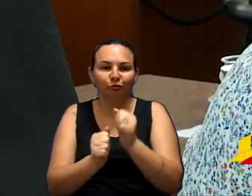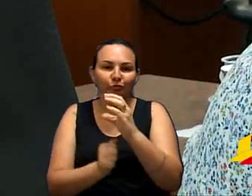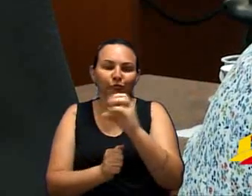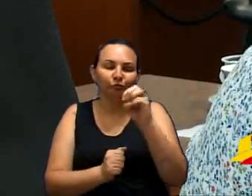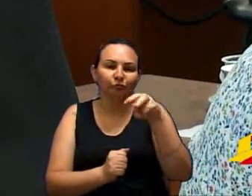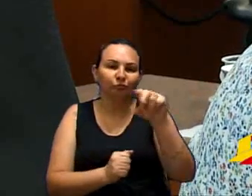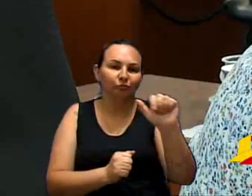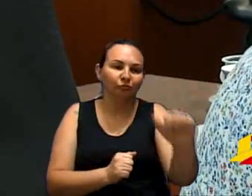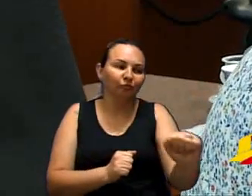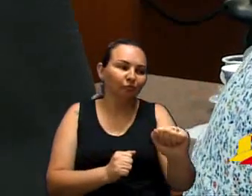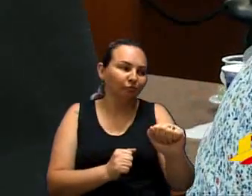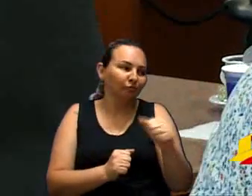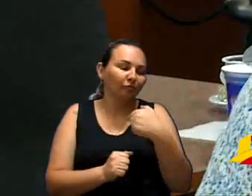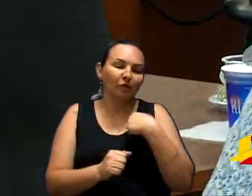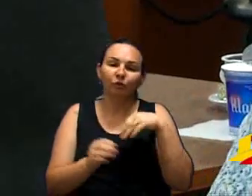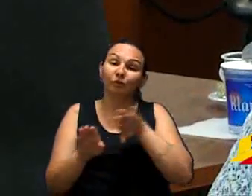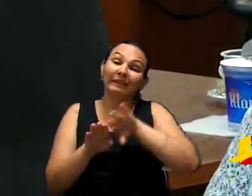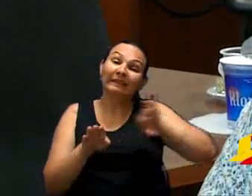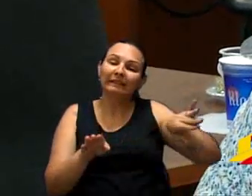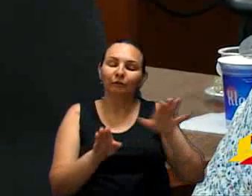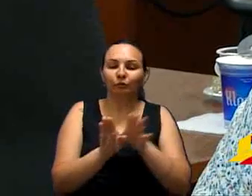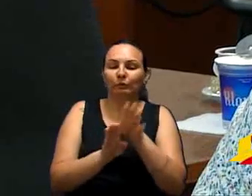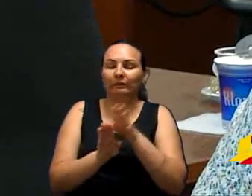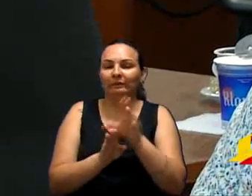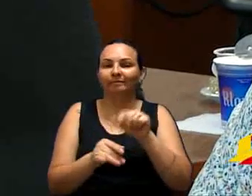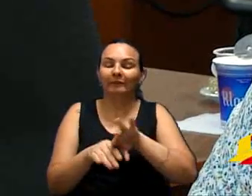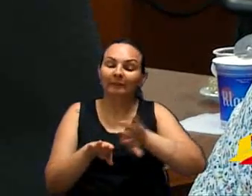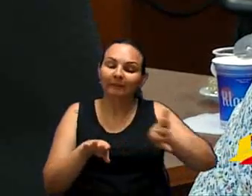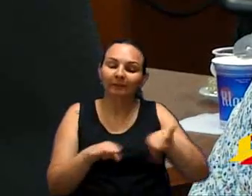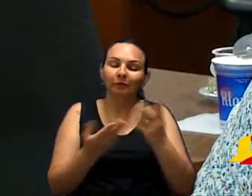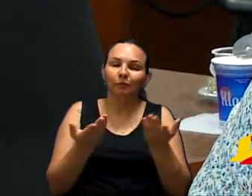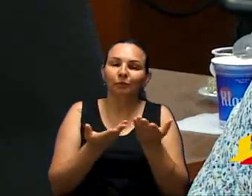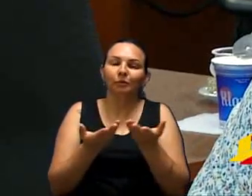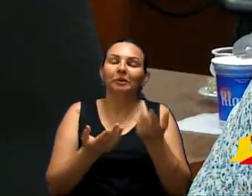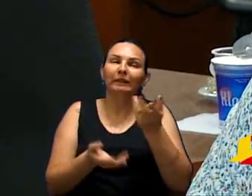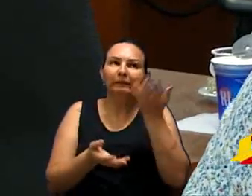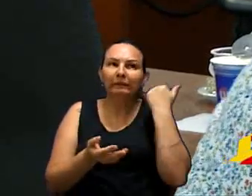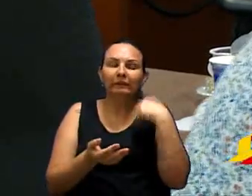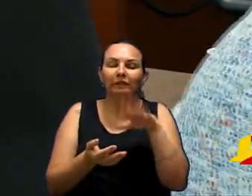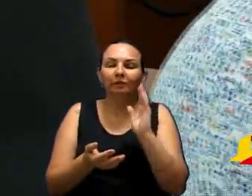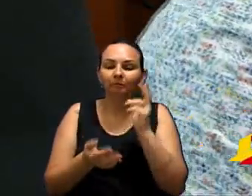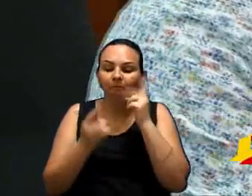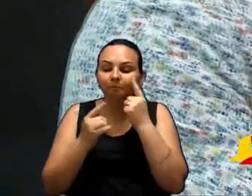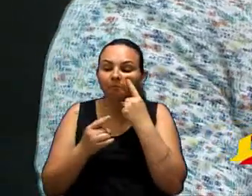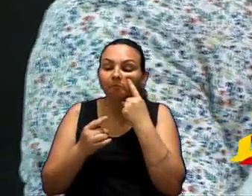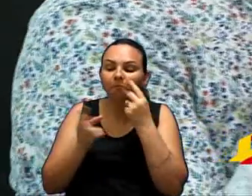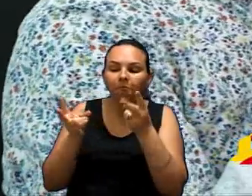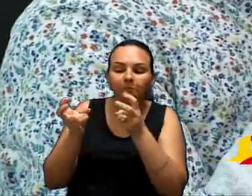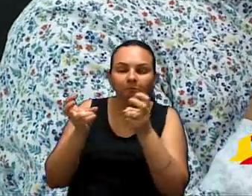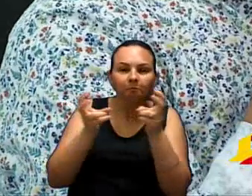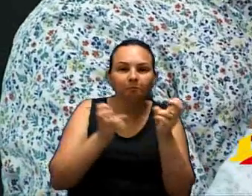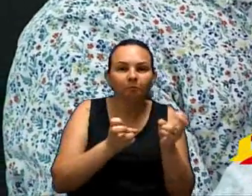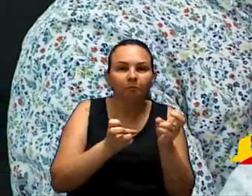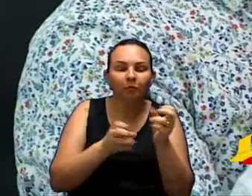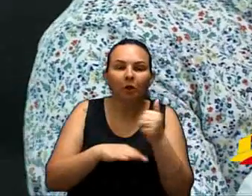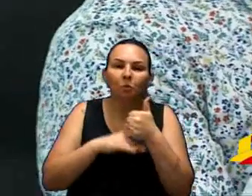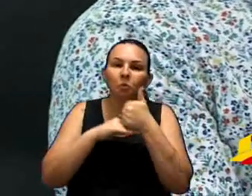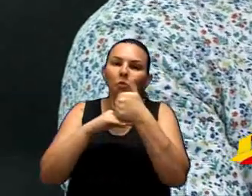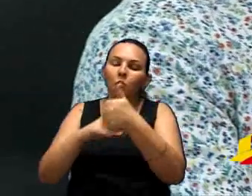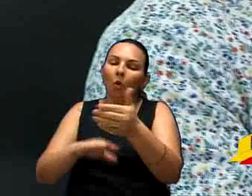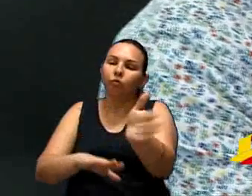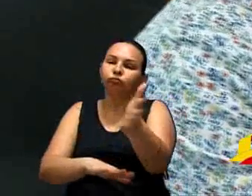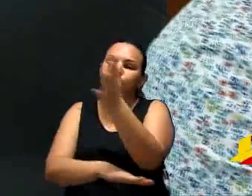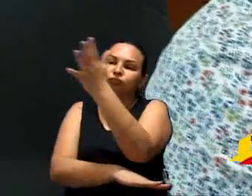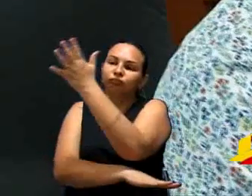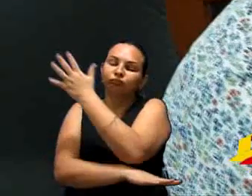conselho de meio ambiente eu saí do que seja uma coisa que seja reparado o secretário que realmente a secretaria do ambiente tudo é